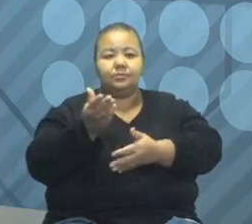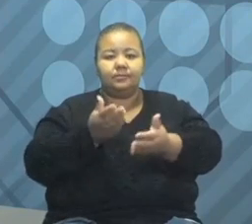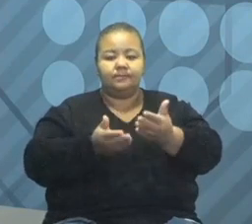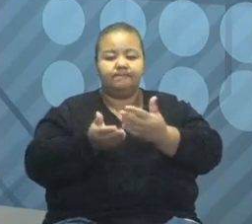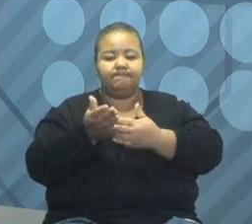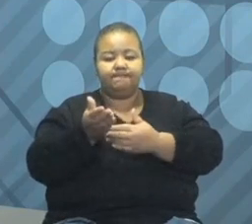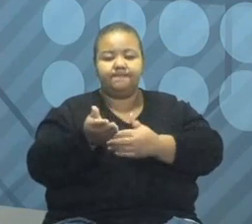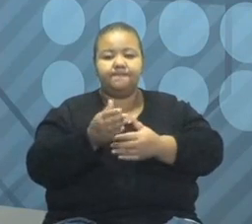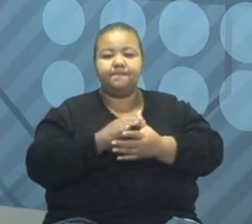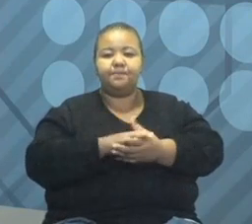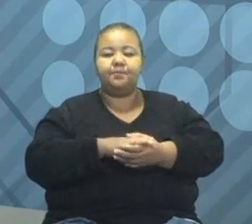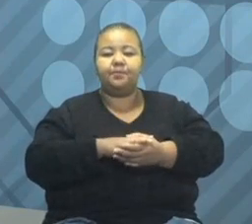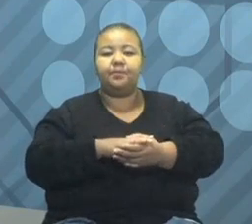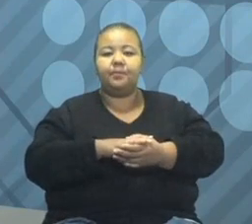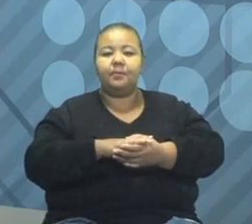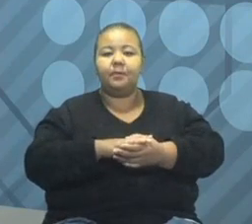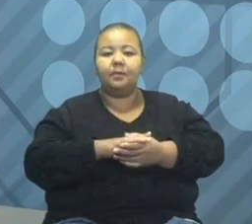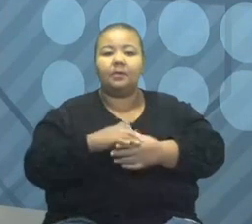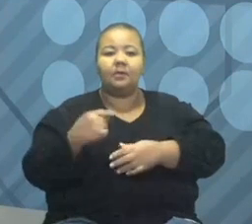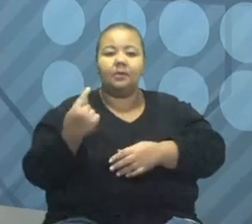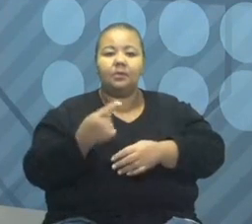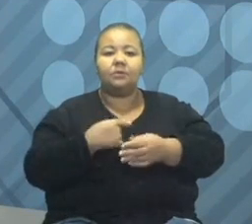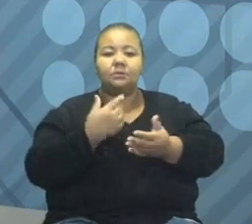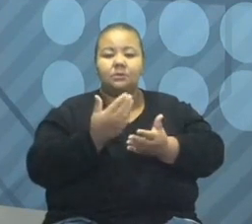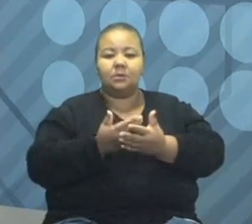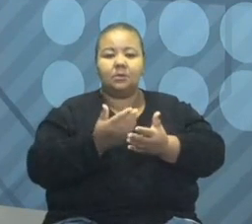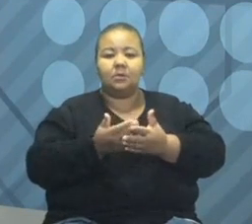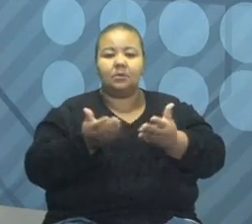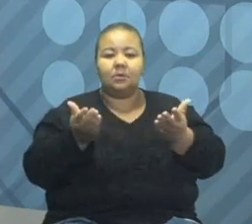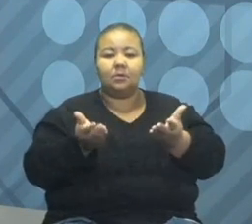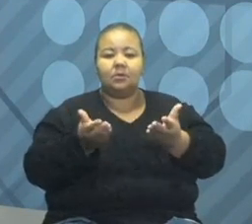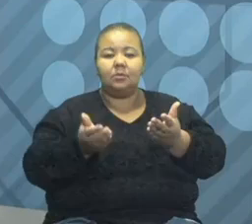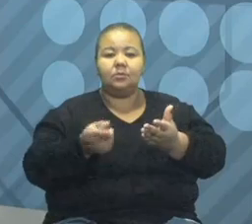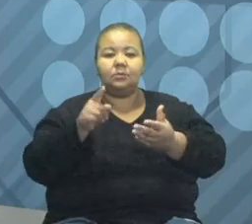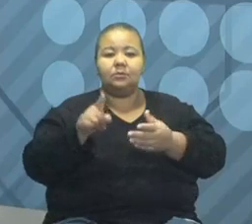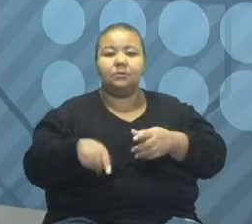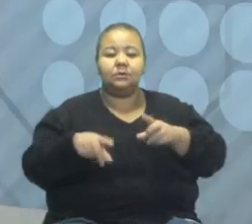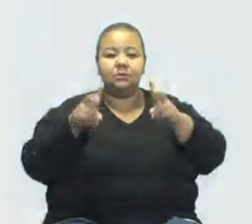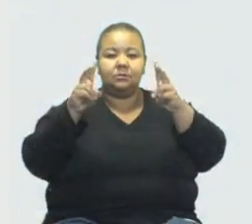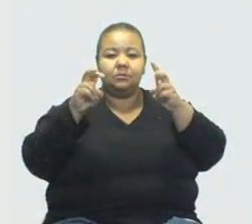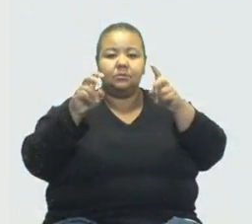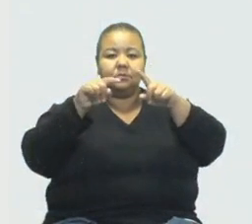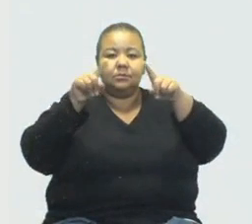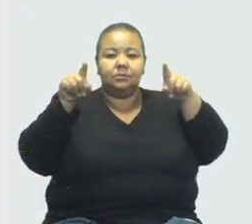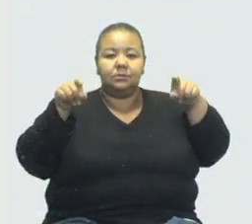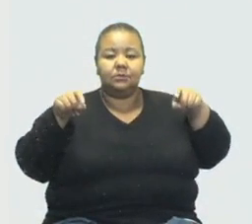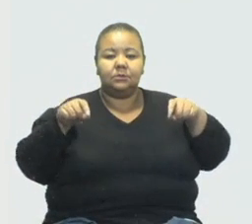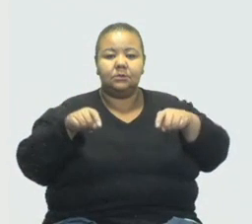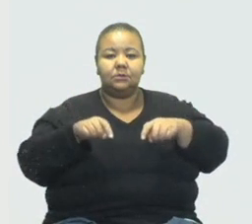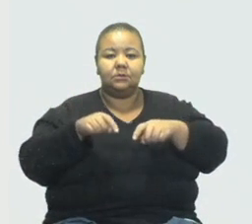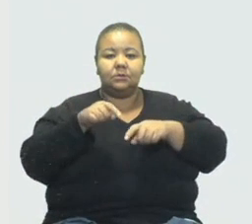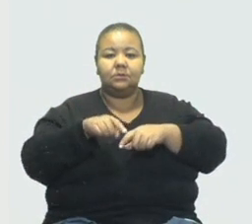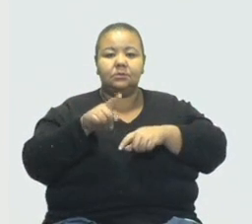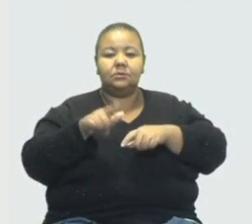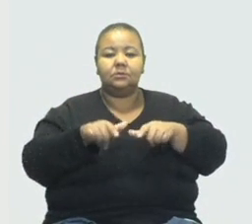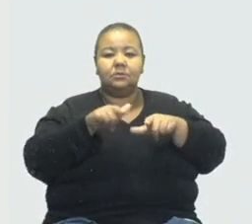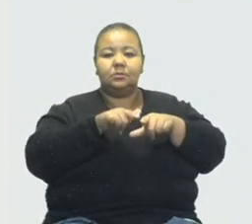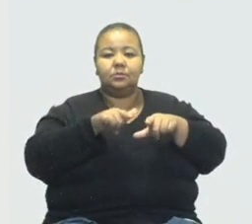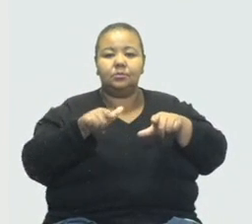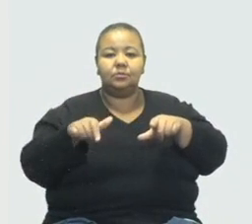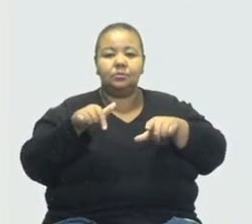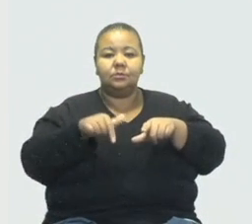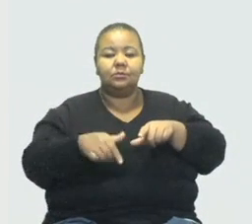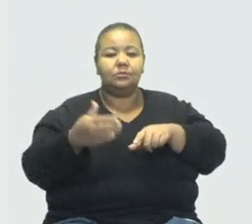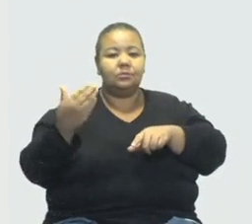você. Então, a nossa aula de hoje, como eu comentei, será sobre matrizes e sistemas lineares. Esse conceito é visto desde a